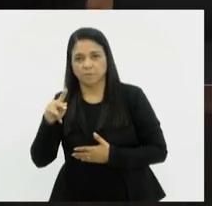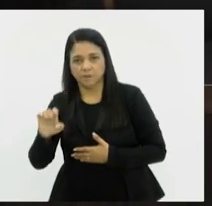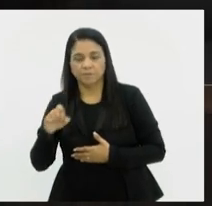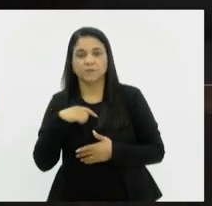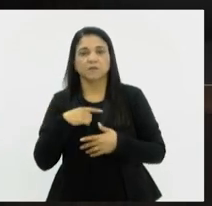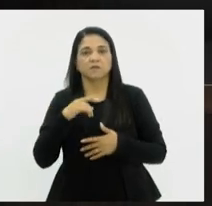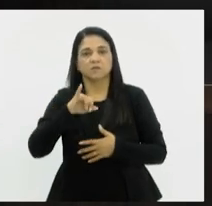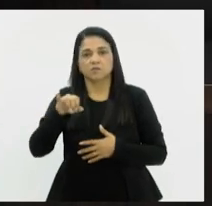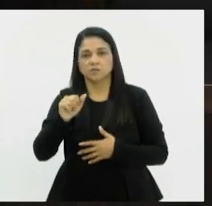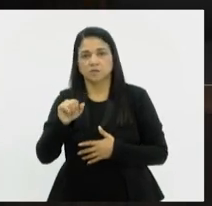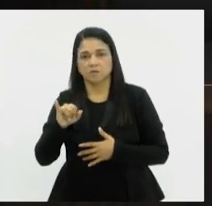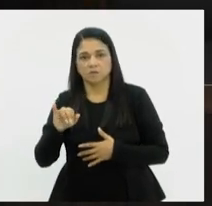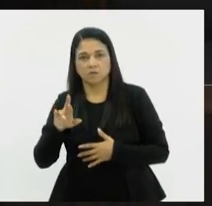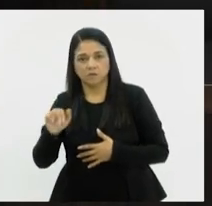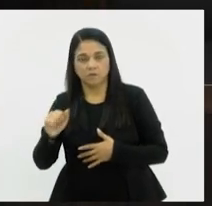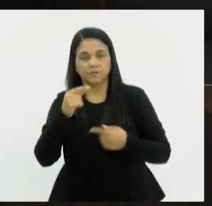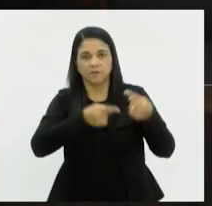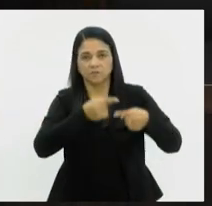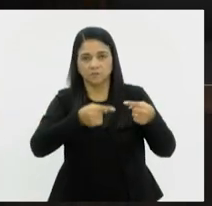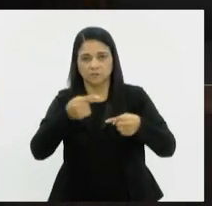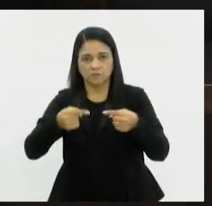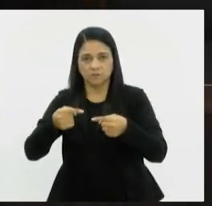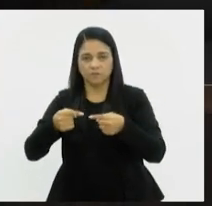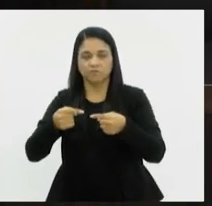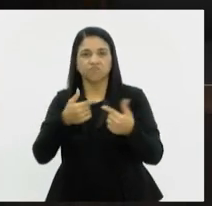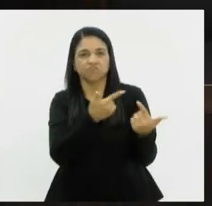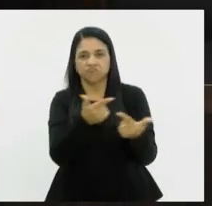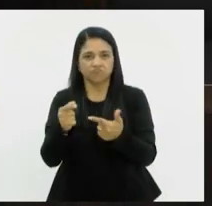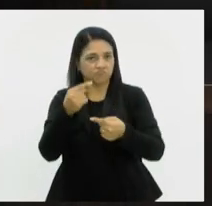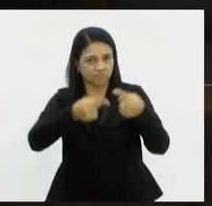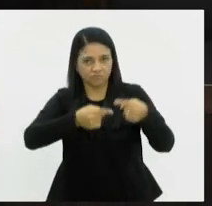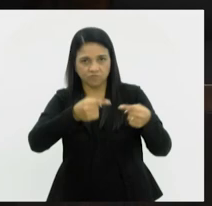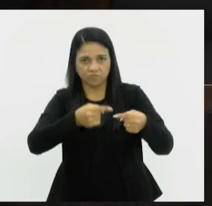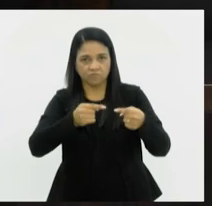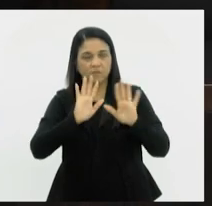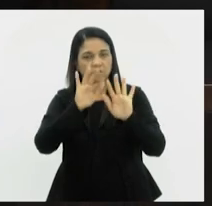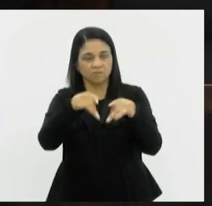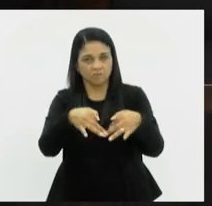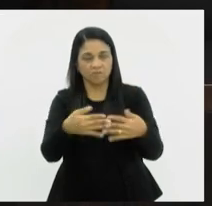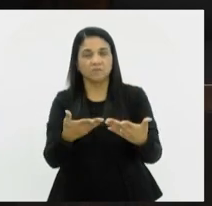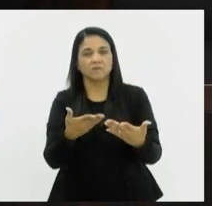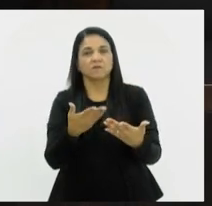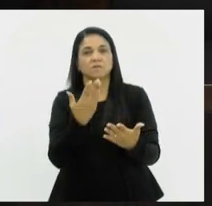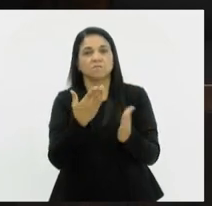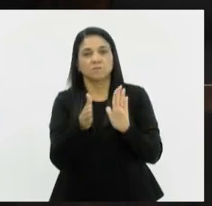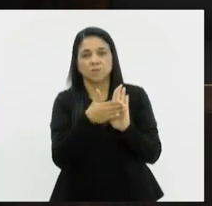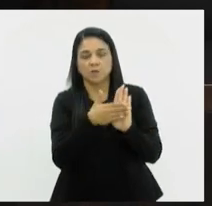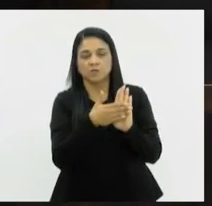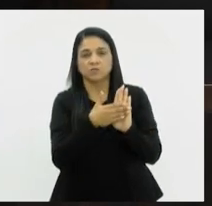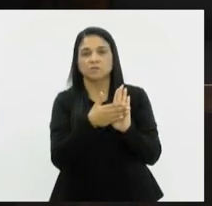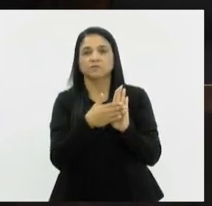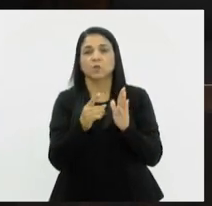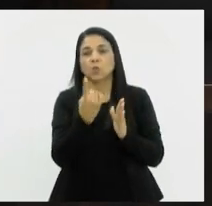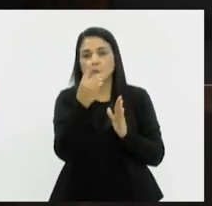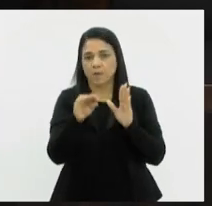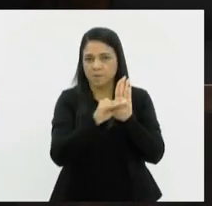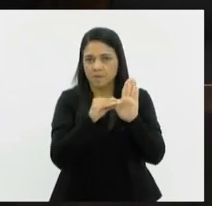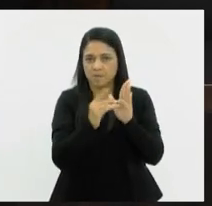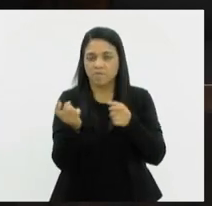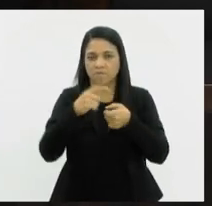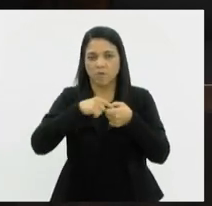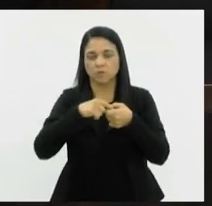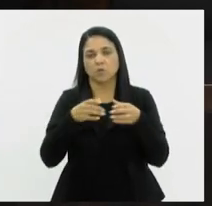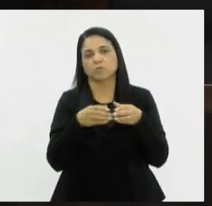e Jair Bittencourt. Em discussão, não havendo quem queira discutir, encerrada a discussão. A presente proposta recebeu uma emenda e